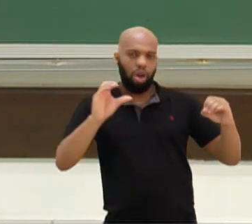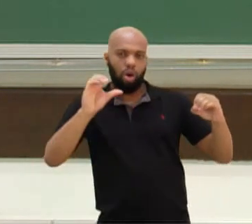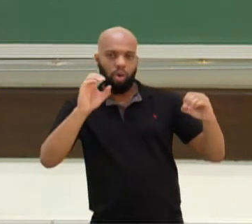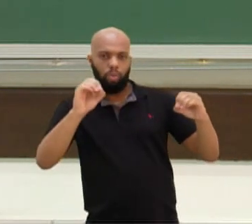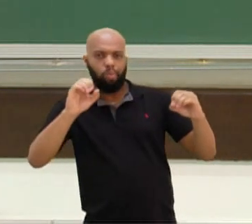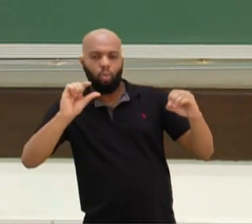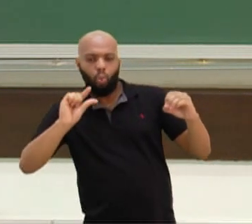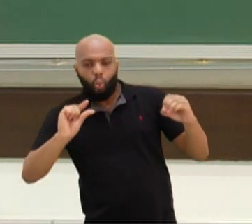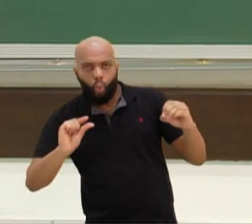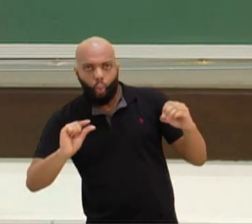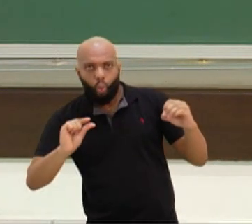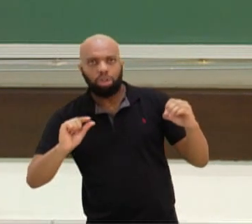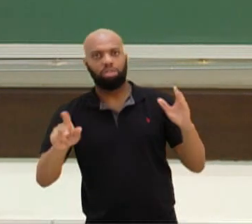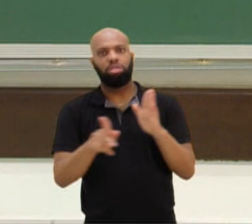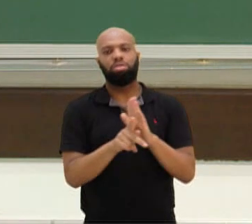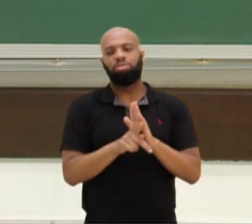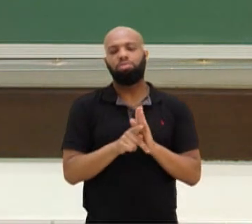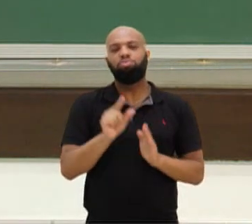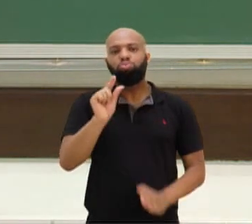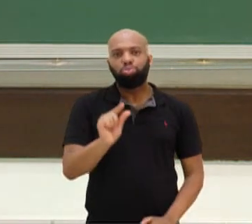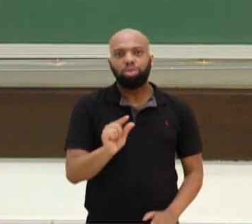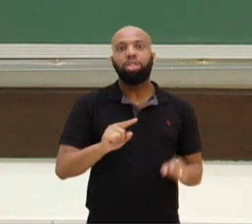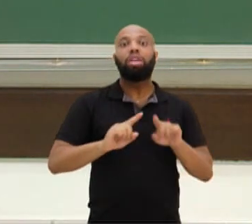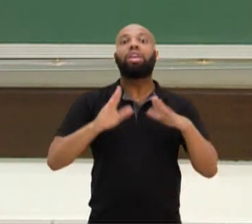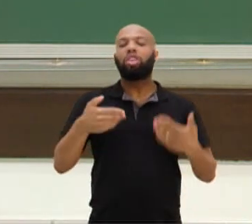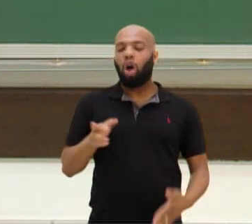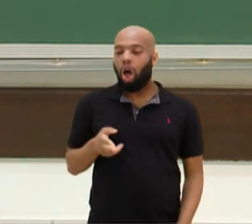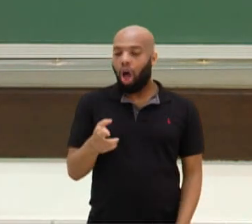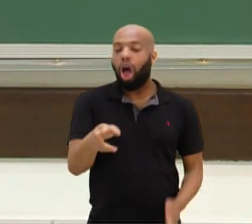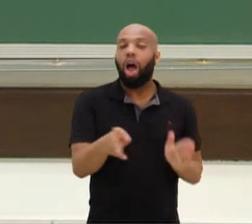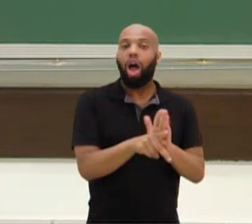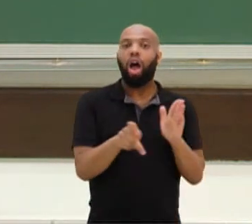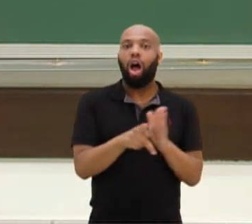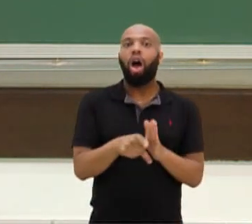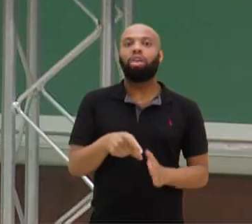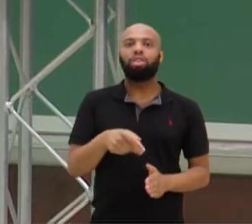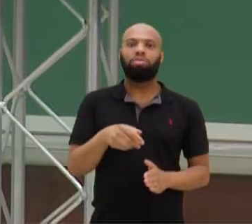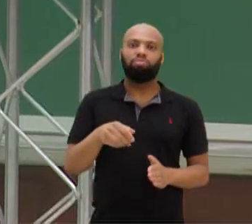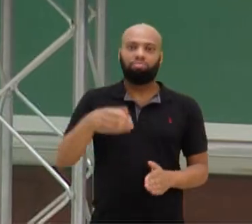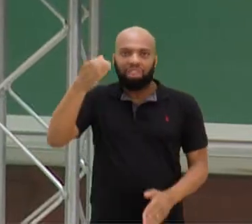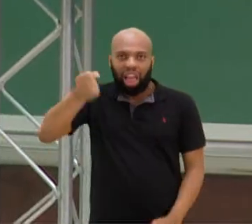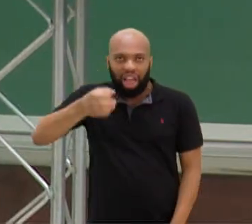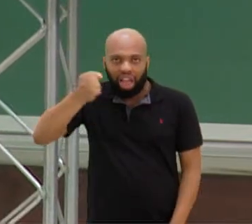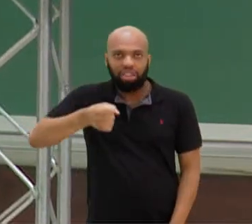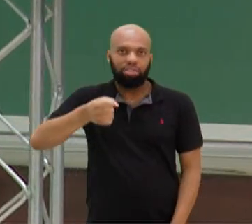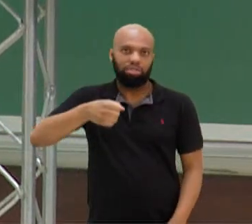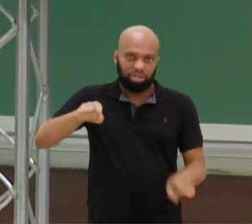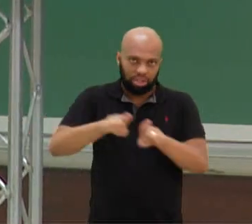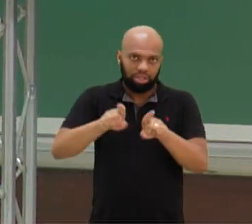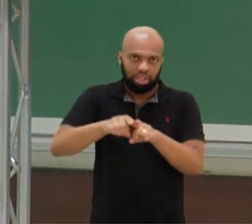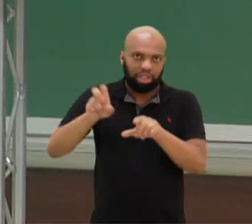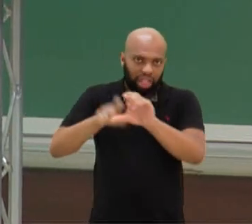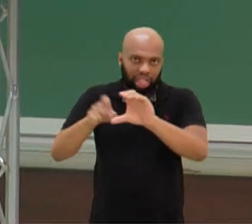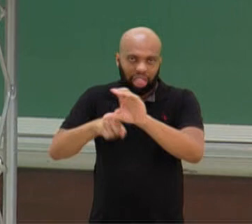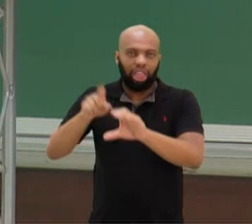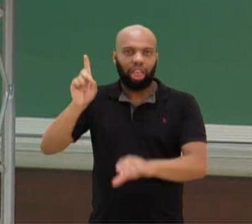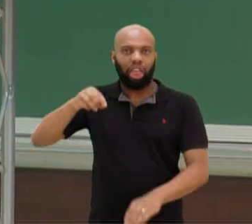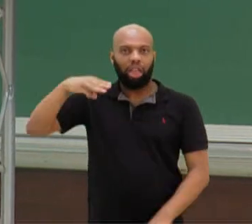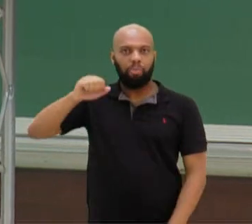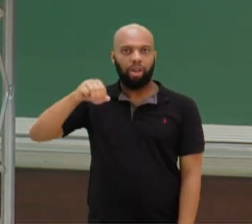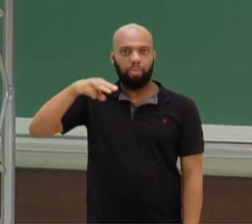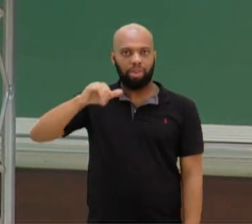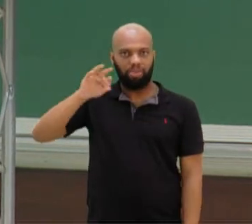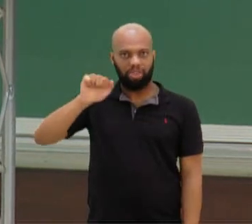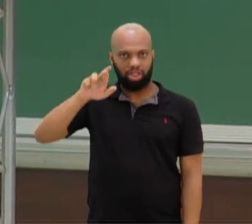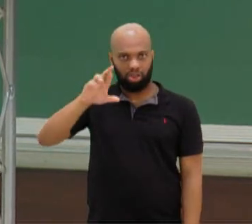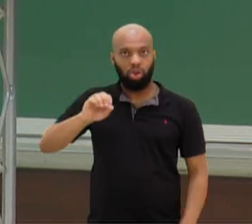menor. Camundongo é mamífero. Nós somos mamíferos também. Então, provavelmente, o vírus da Zika também